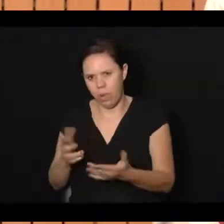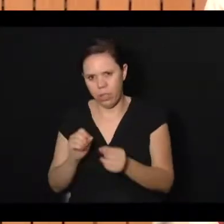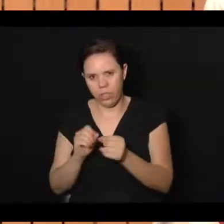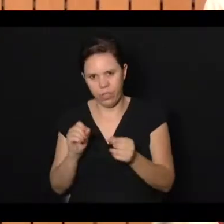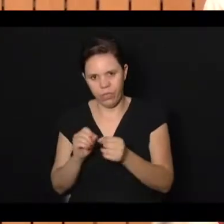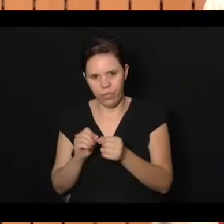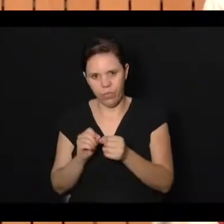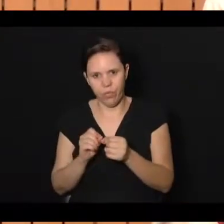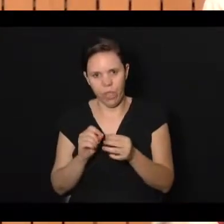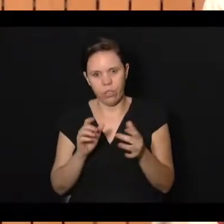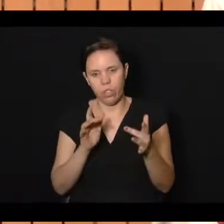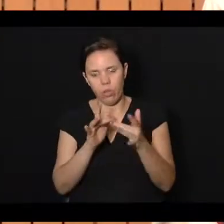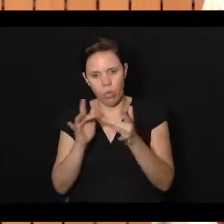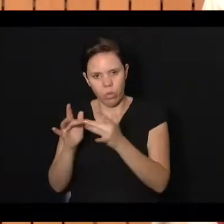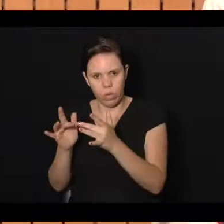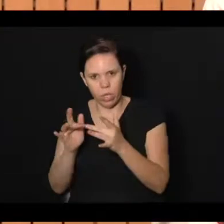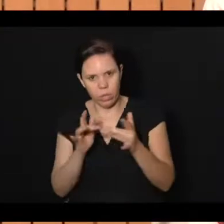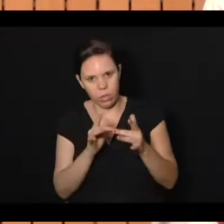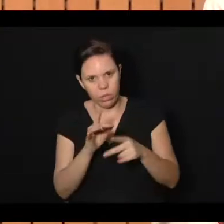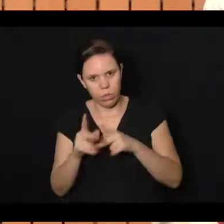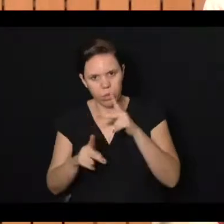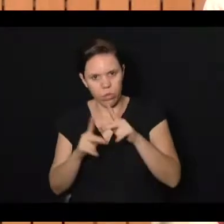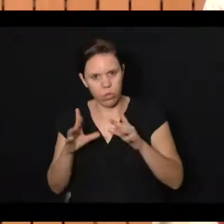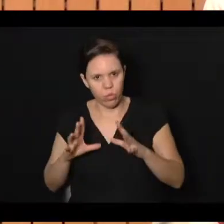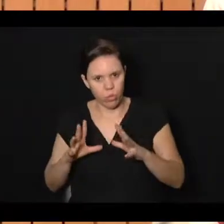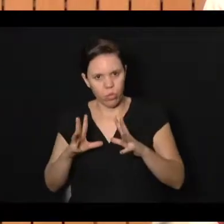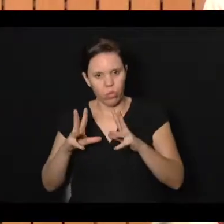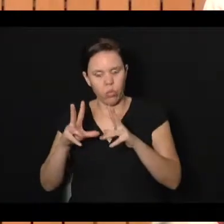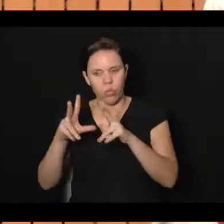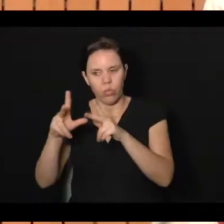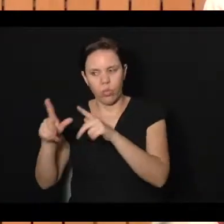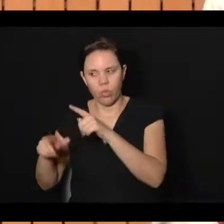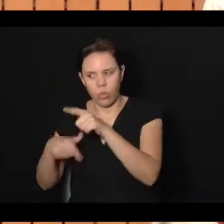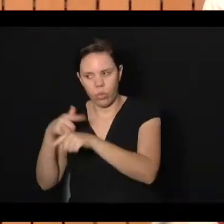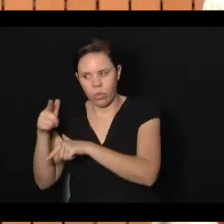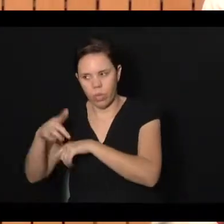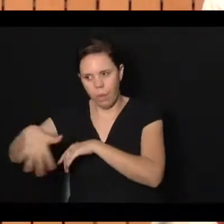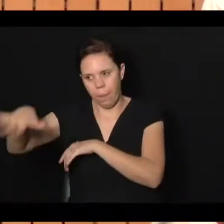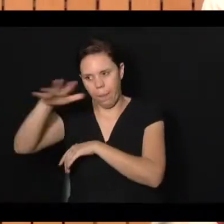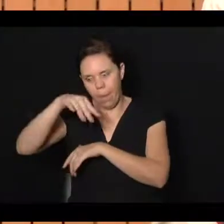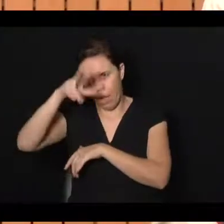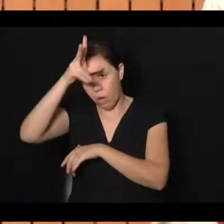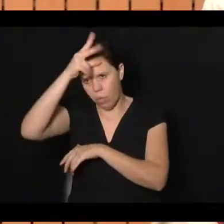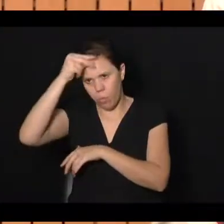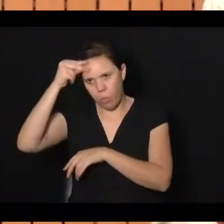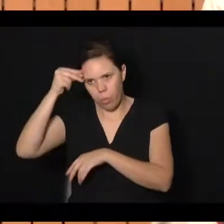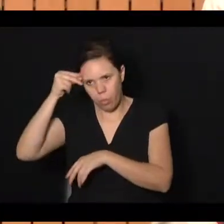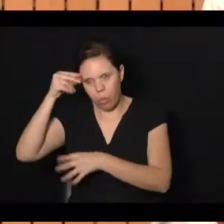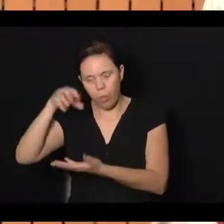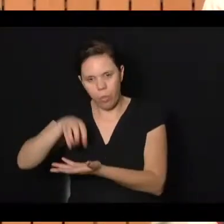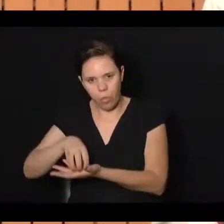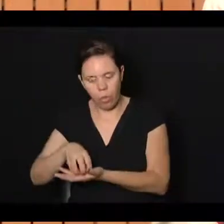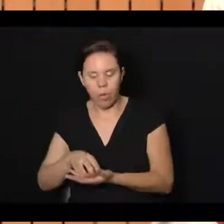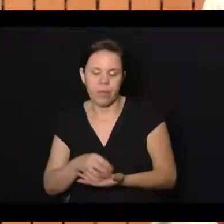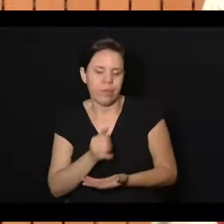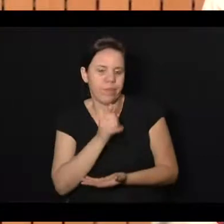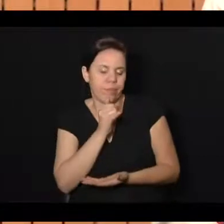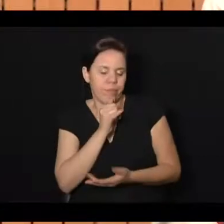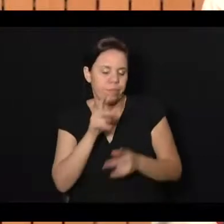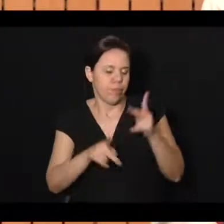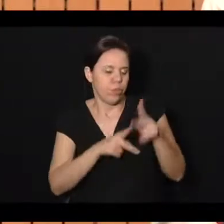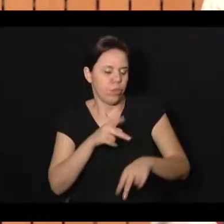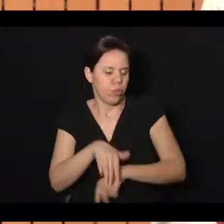a da população de rua com todos os outros serviços da rede do território por exemplo para as pessoas em situação de rua